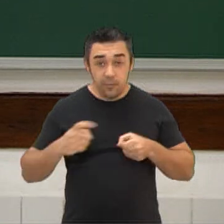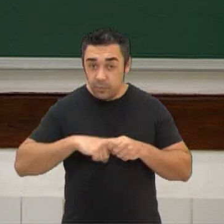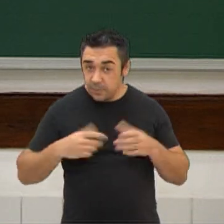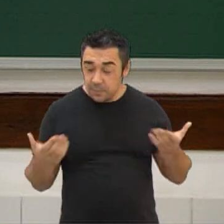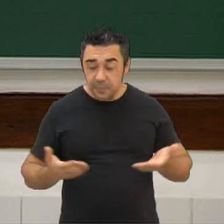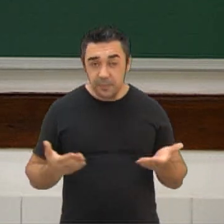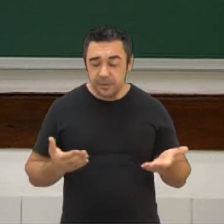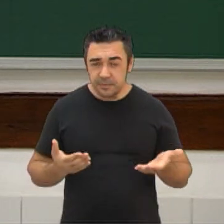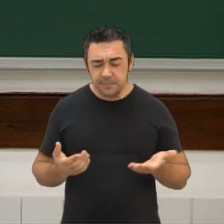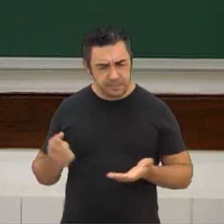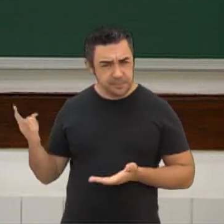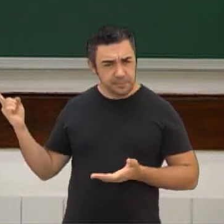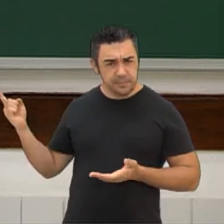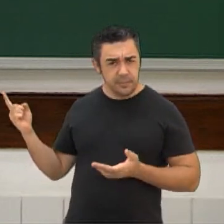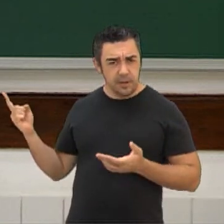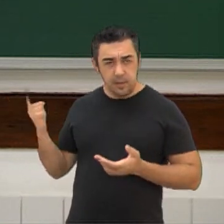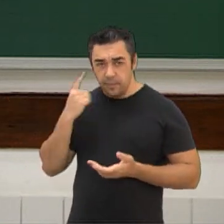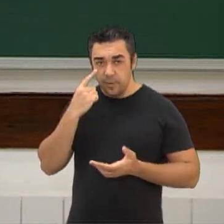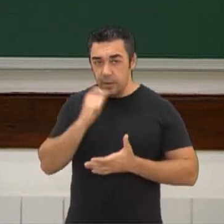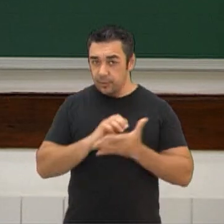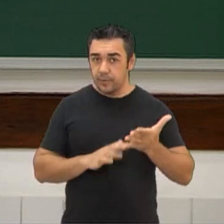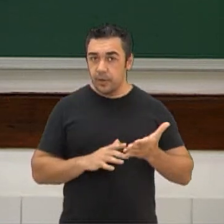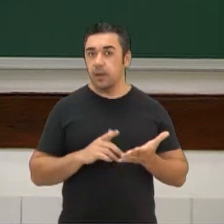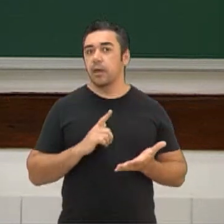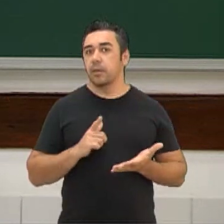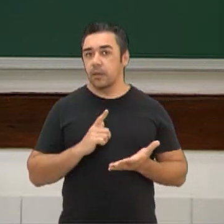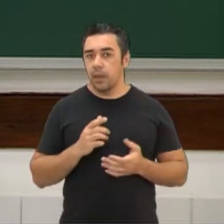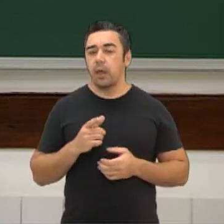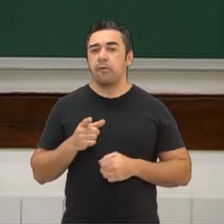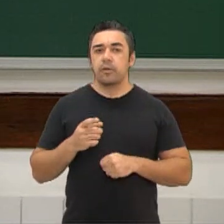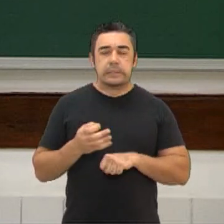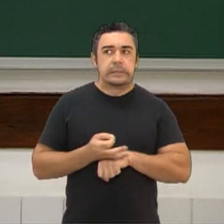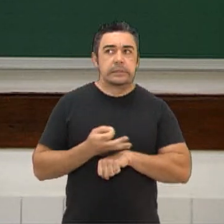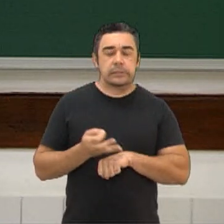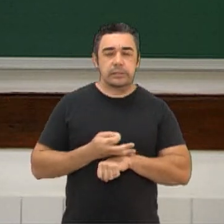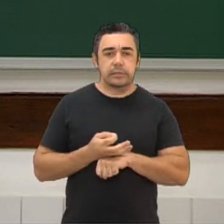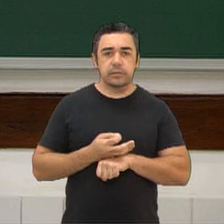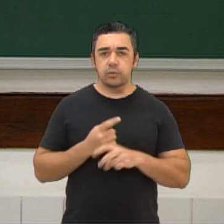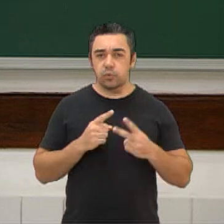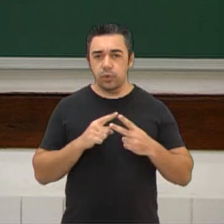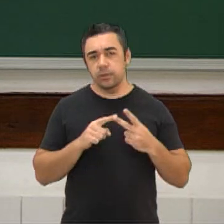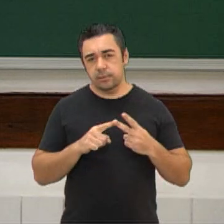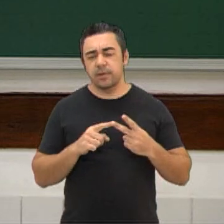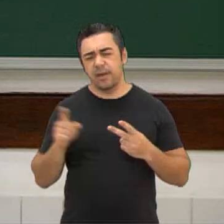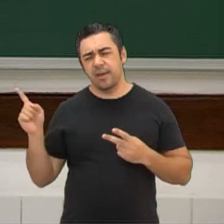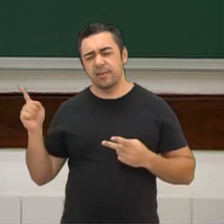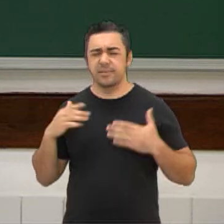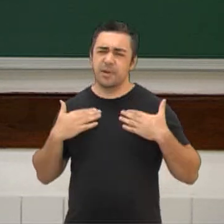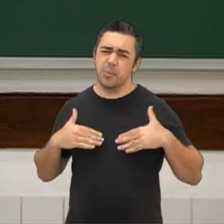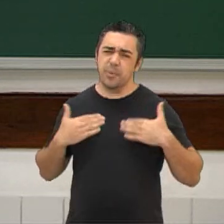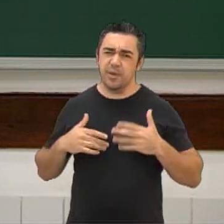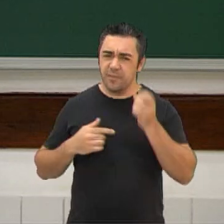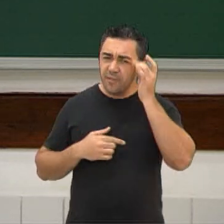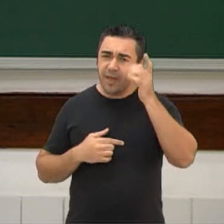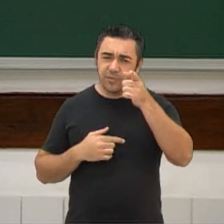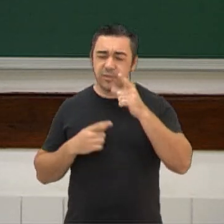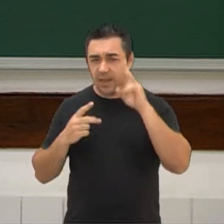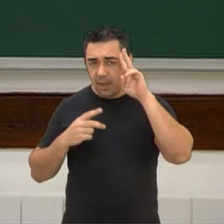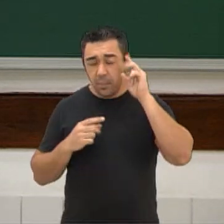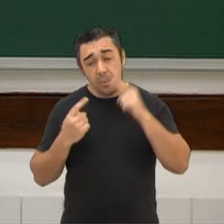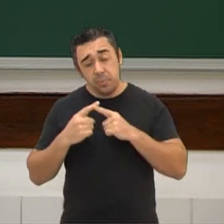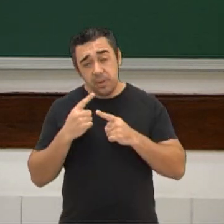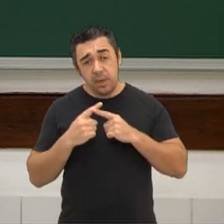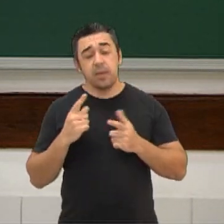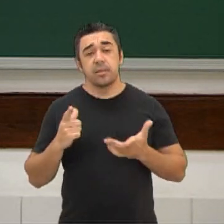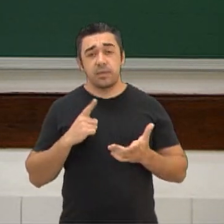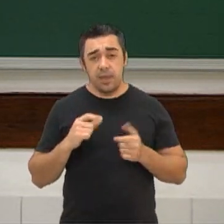Voltamos, senhoras e senhores. Esse exercício, do jeito que eu judiei vocês nos dois últimos, esse fica mais tranquilo de você lembrar, certo? Até